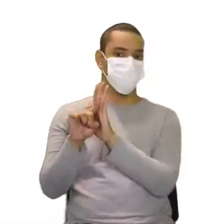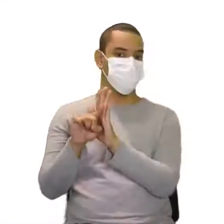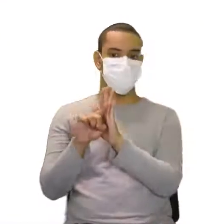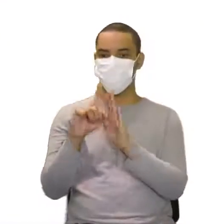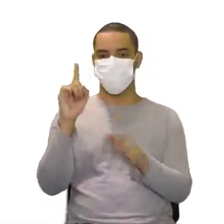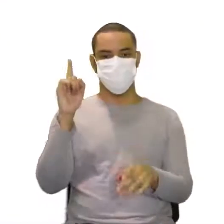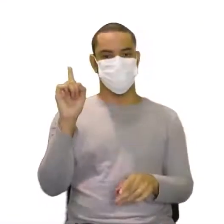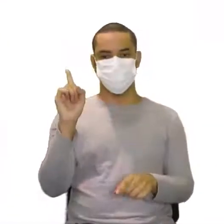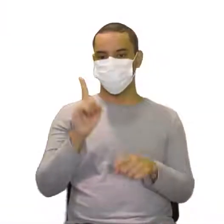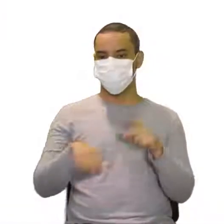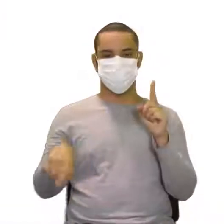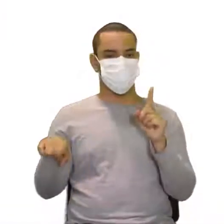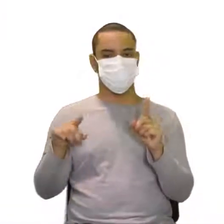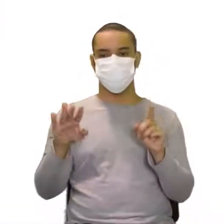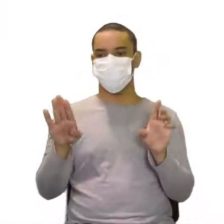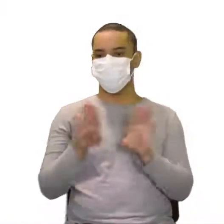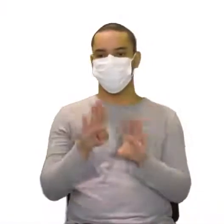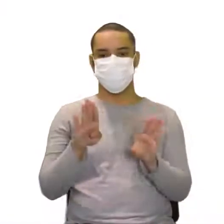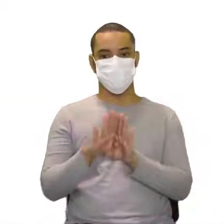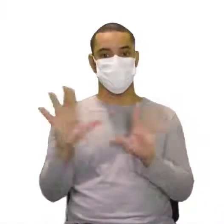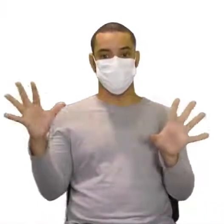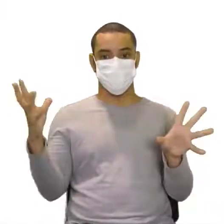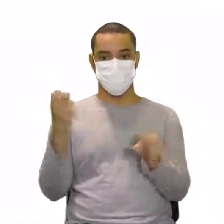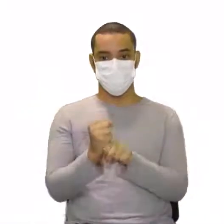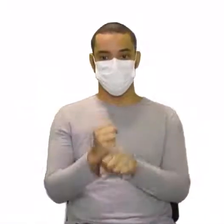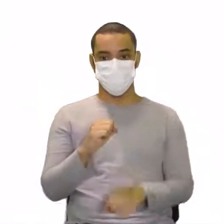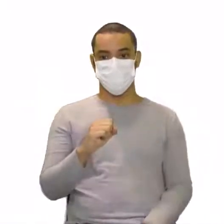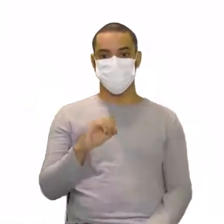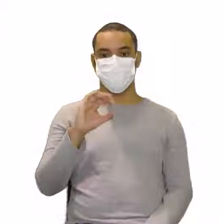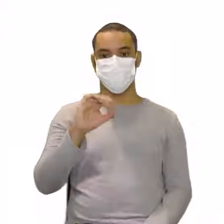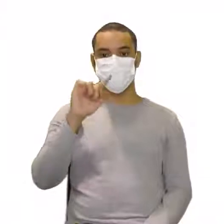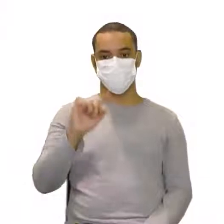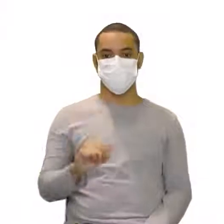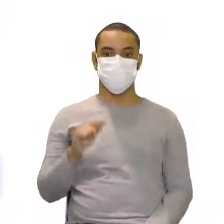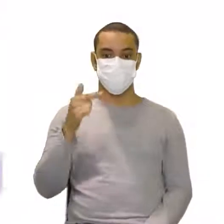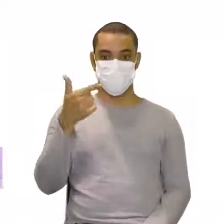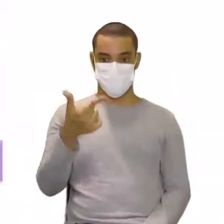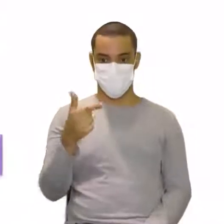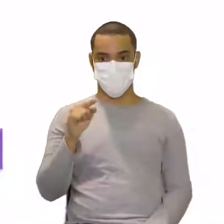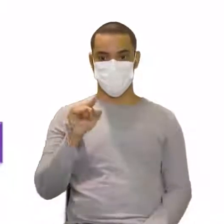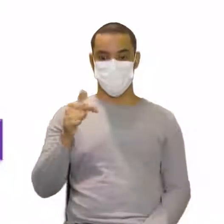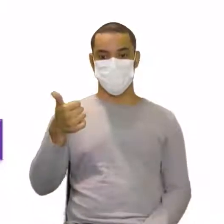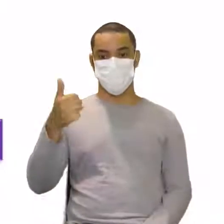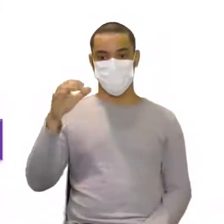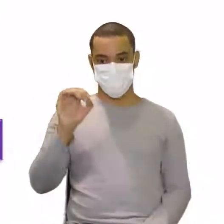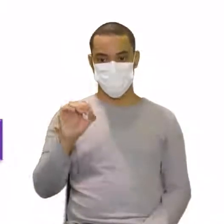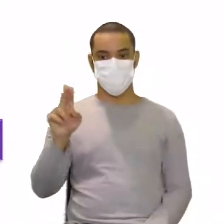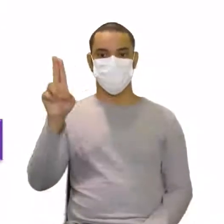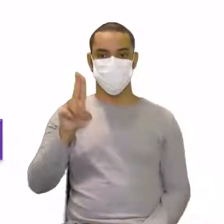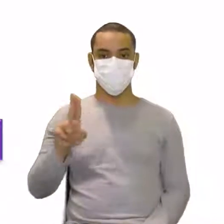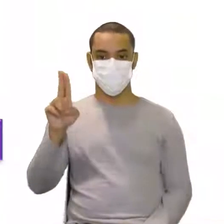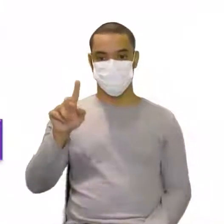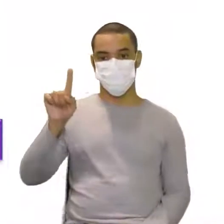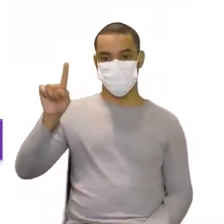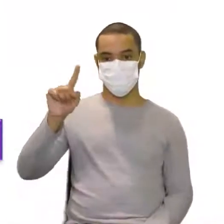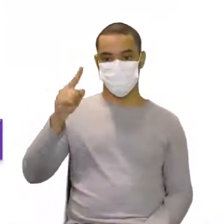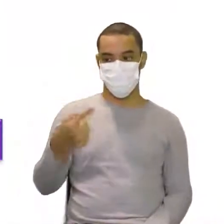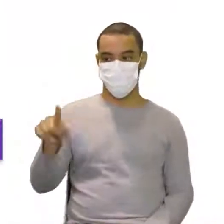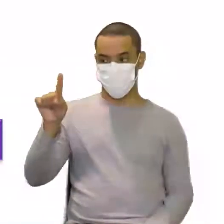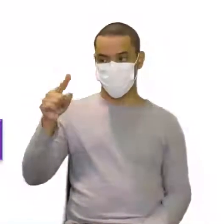né? Simplificar, dividir 4 por 20, 0,2, e colocar em